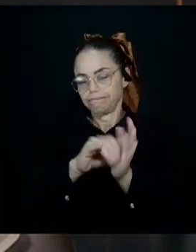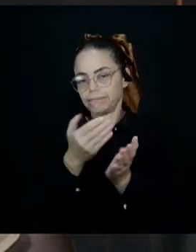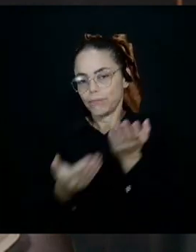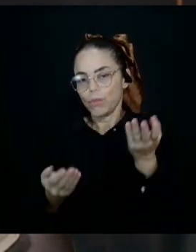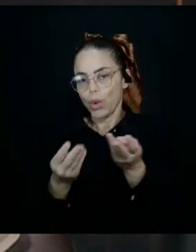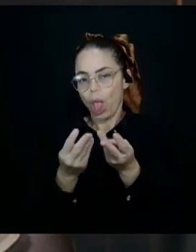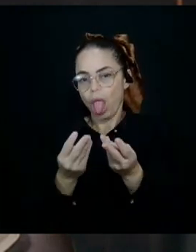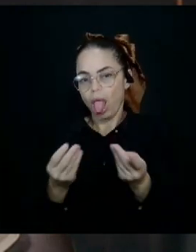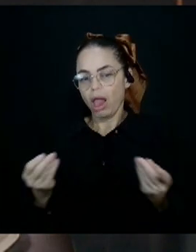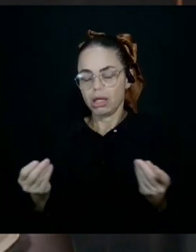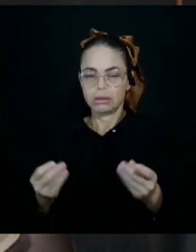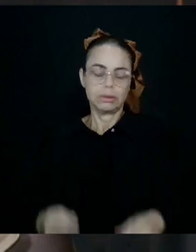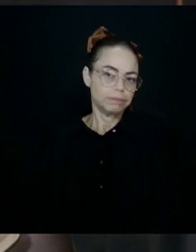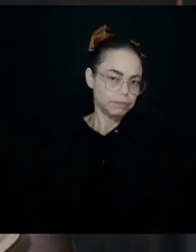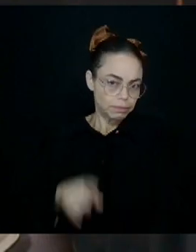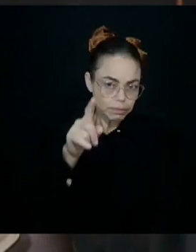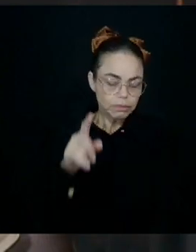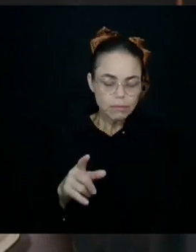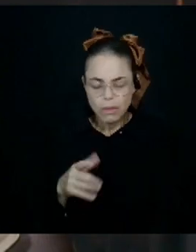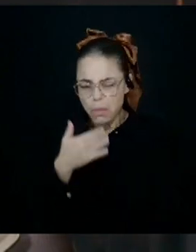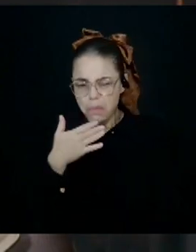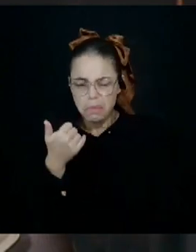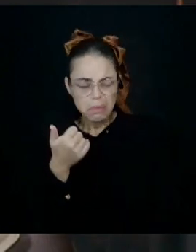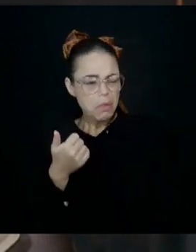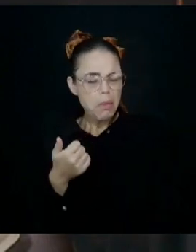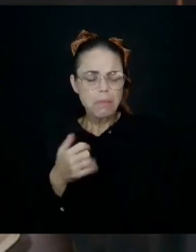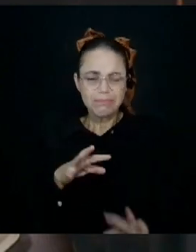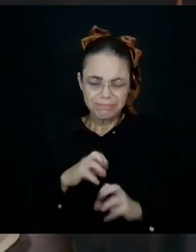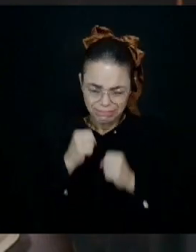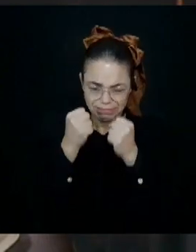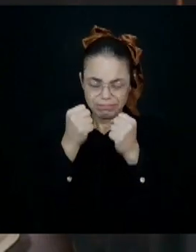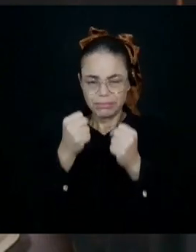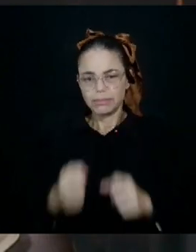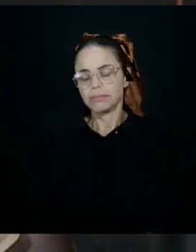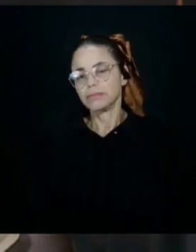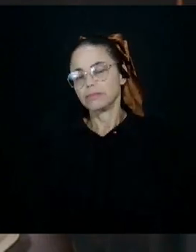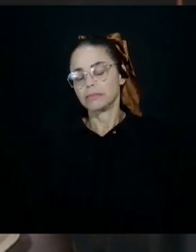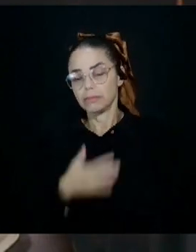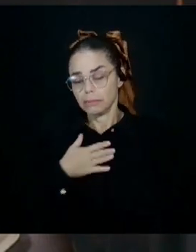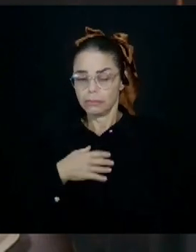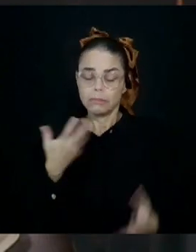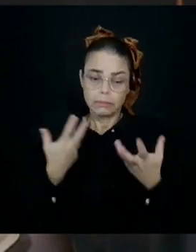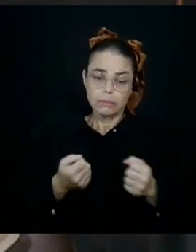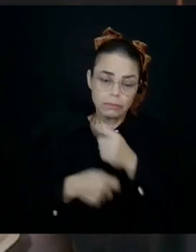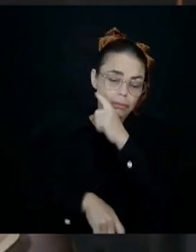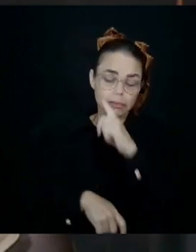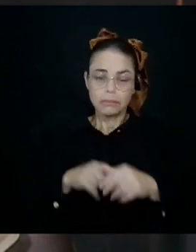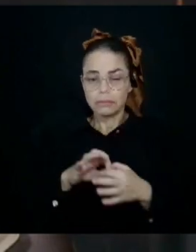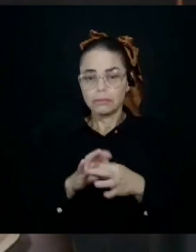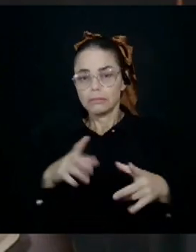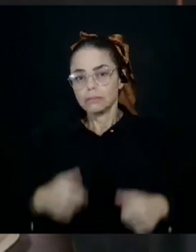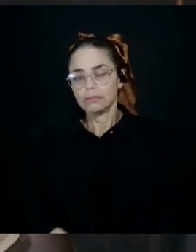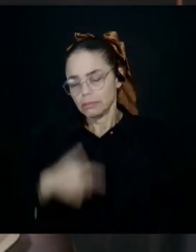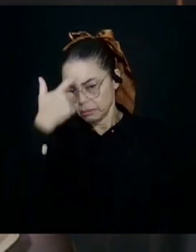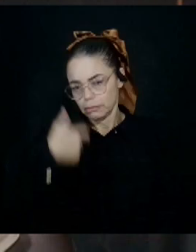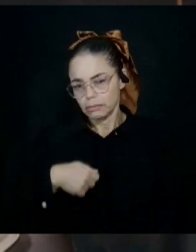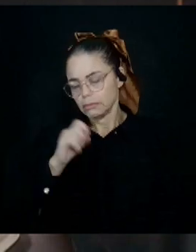como recuperar isso é a gente se autorizar a ser quem a gente é,